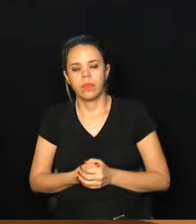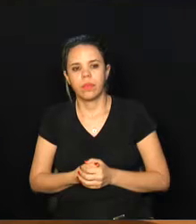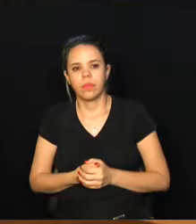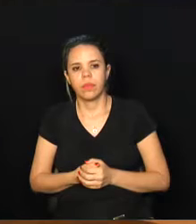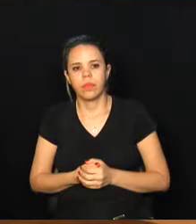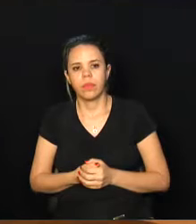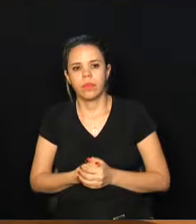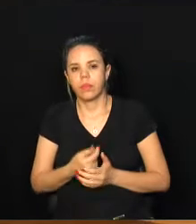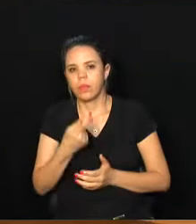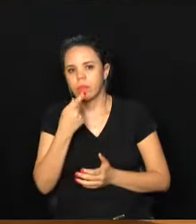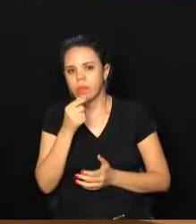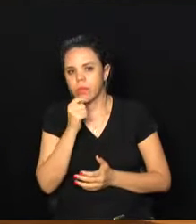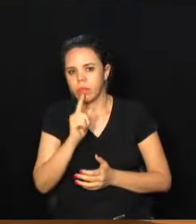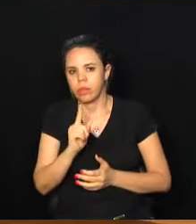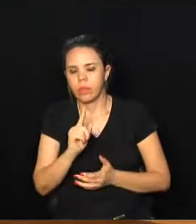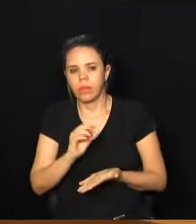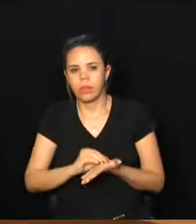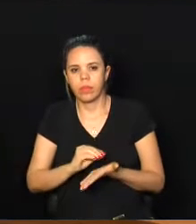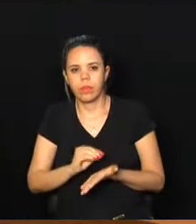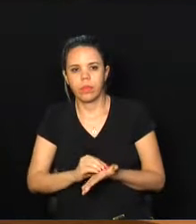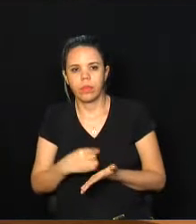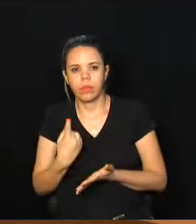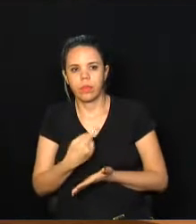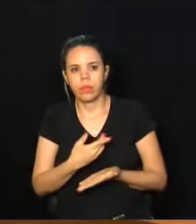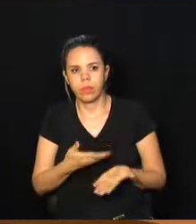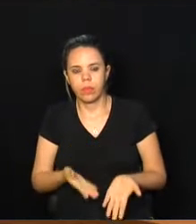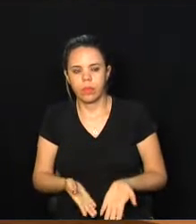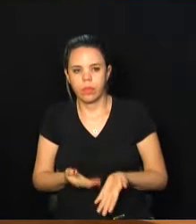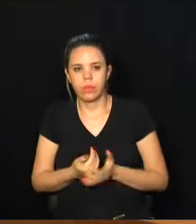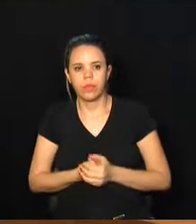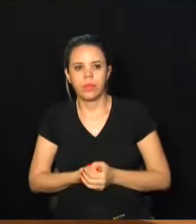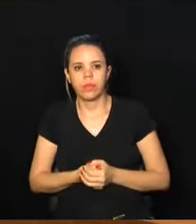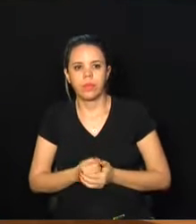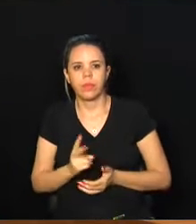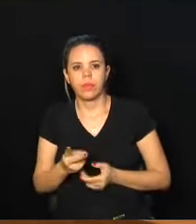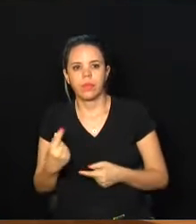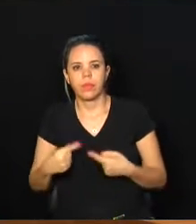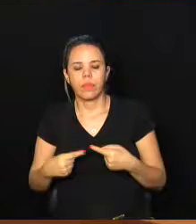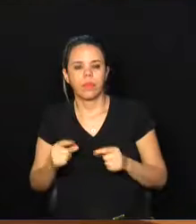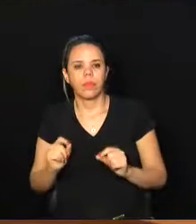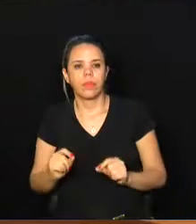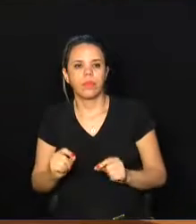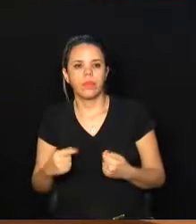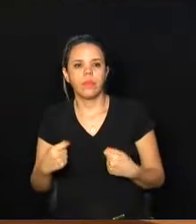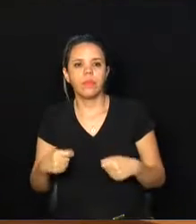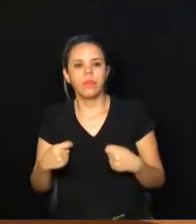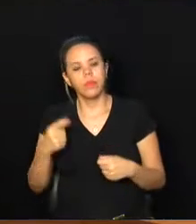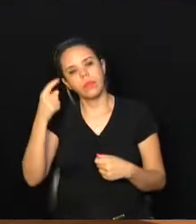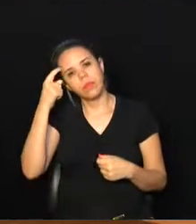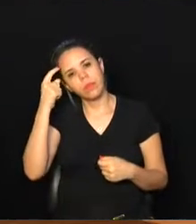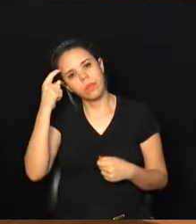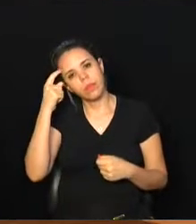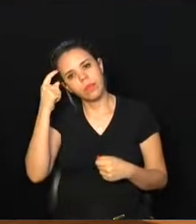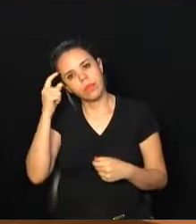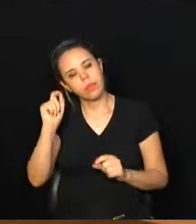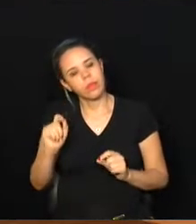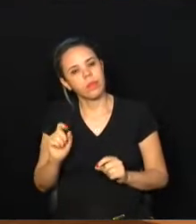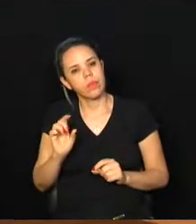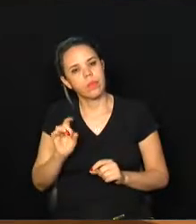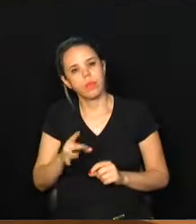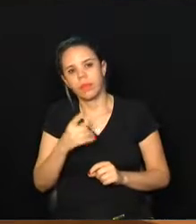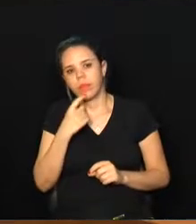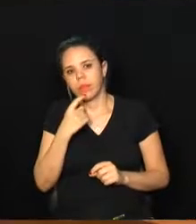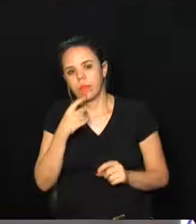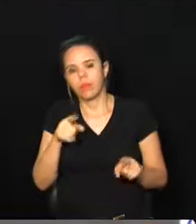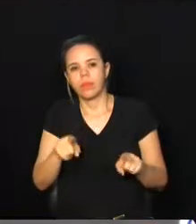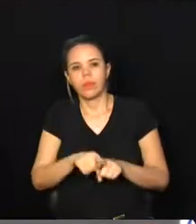gente não falou aqui e que também a gente sempre discutiu é a necessidade de pensar, não só Campinas, né,